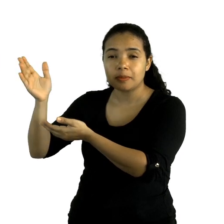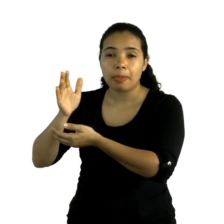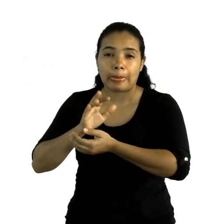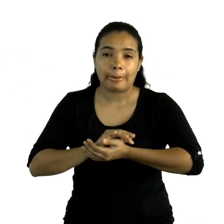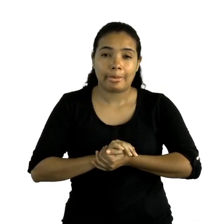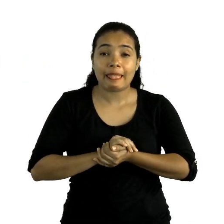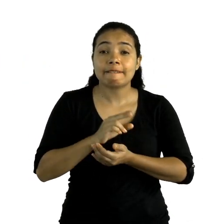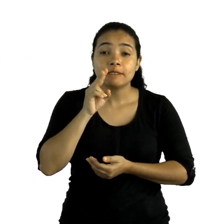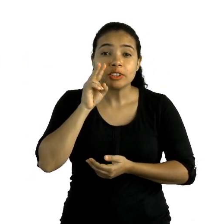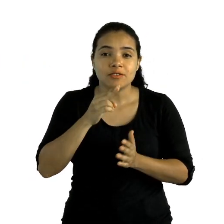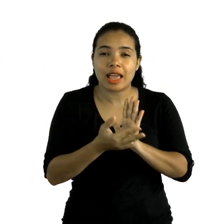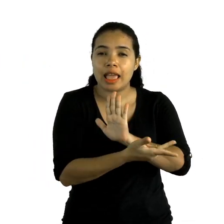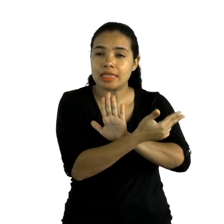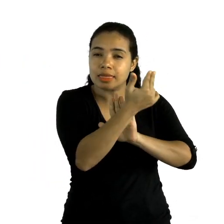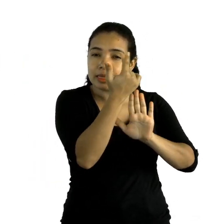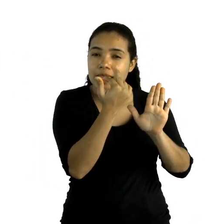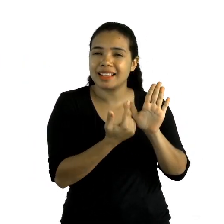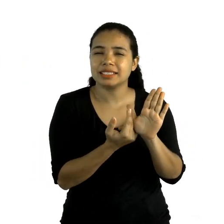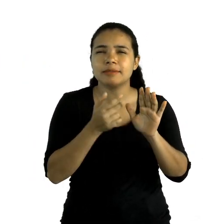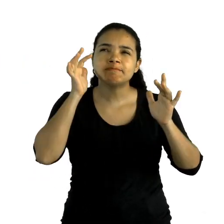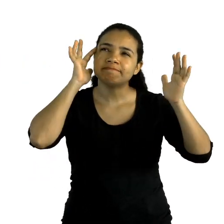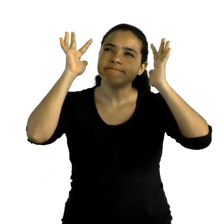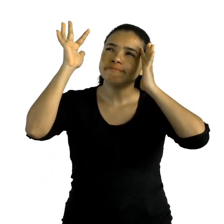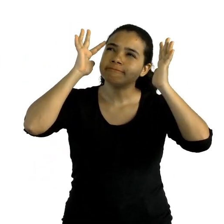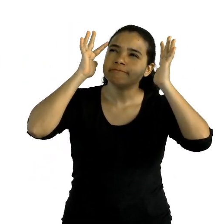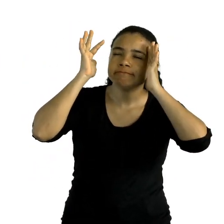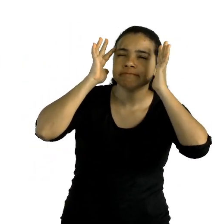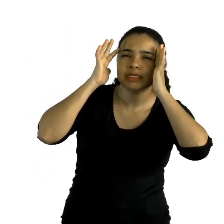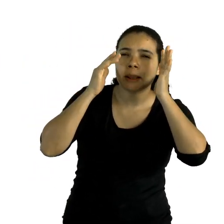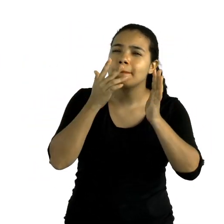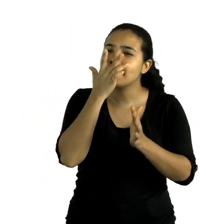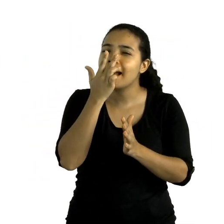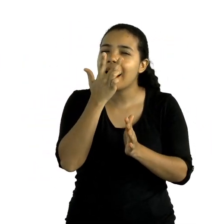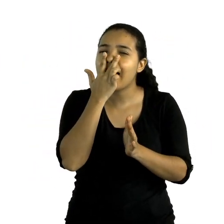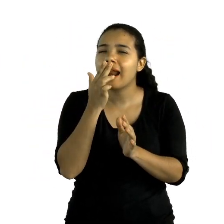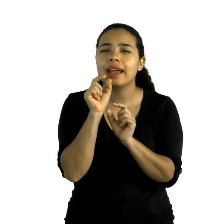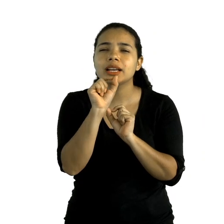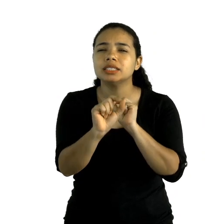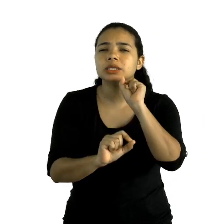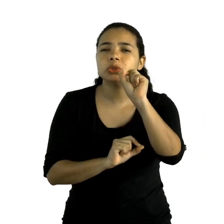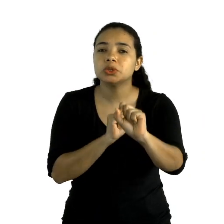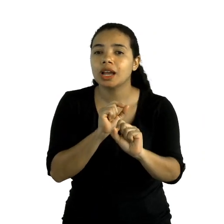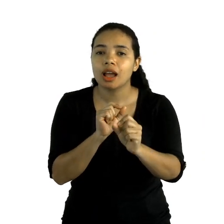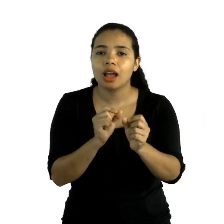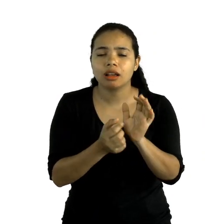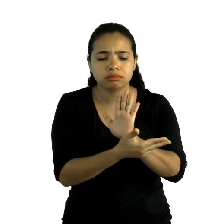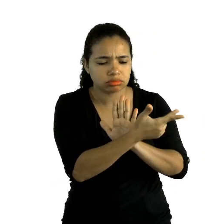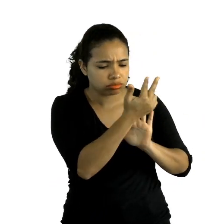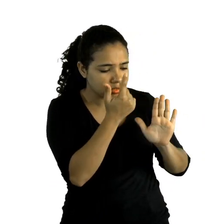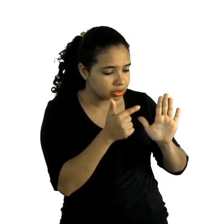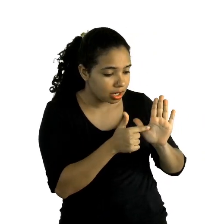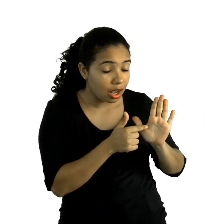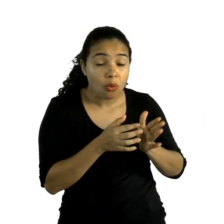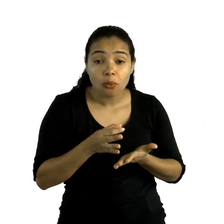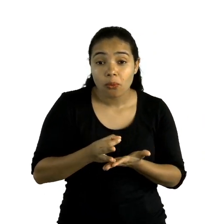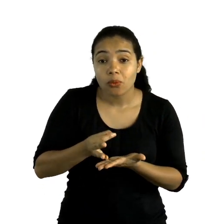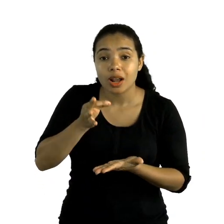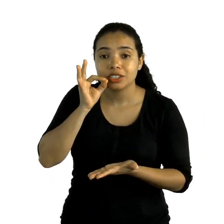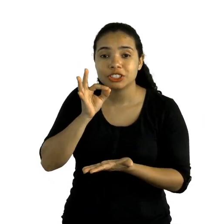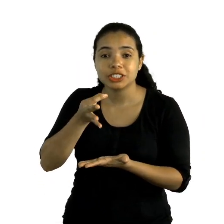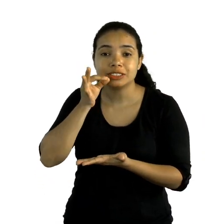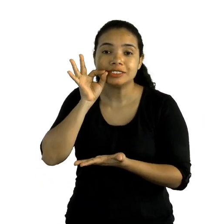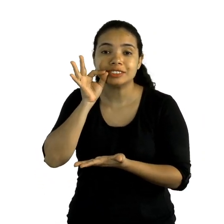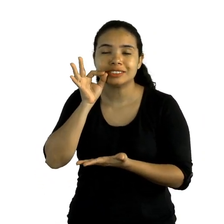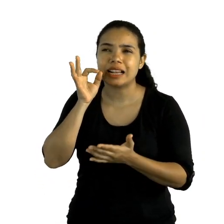esse desenho, o que você imagina? O que ele parece? Parece o quê? Uma xícara. E quando